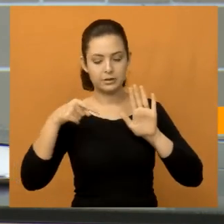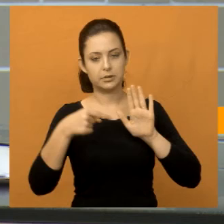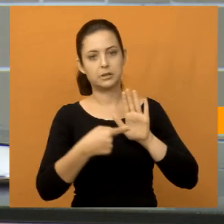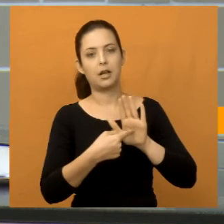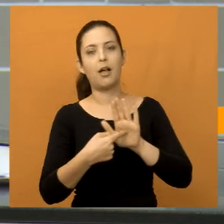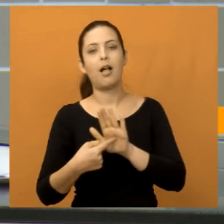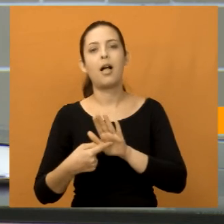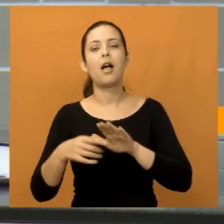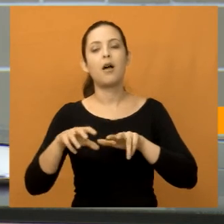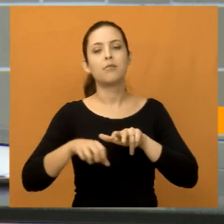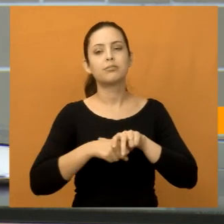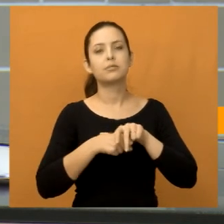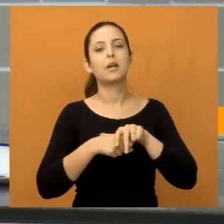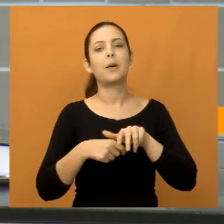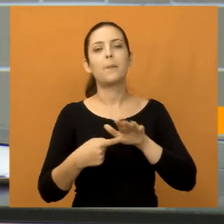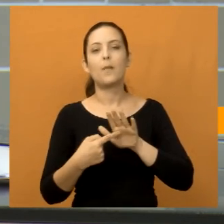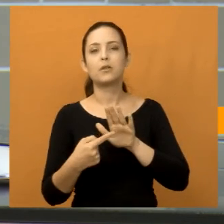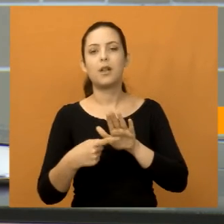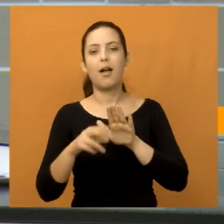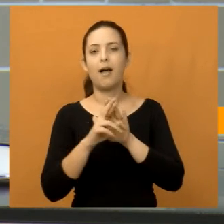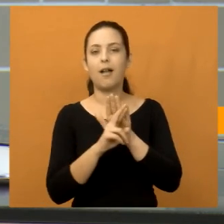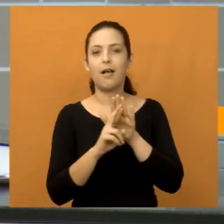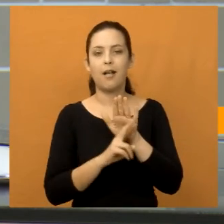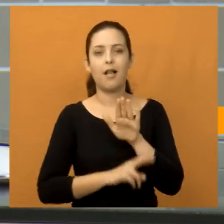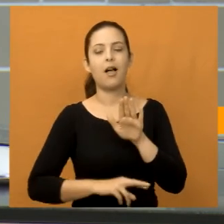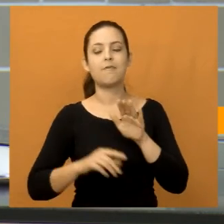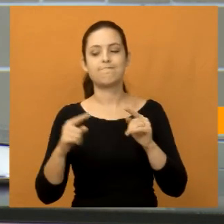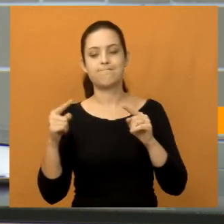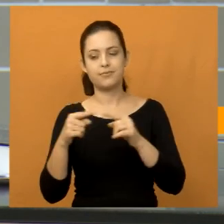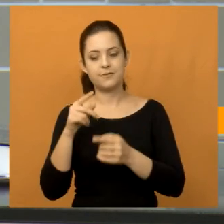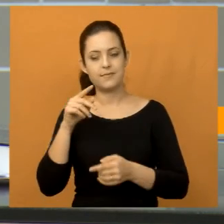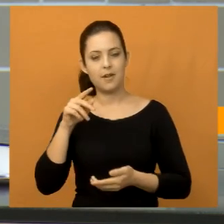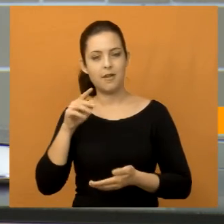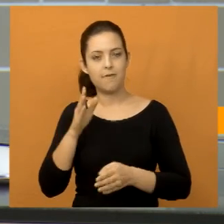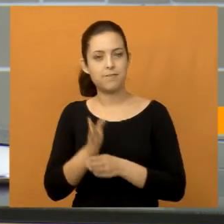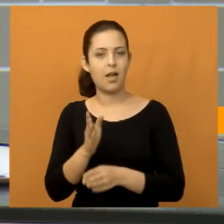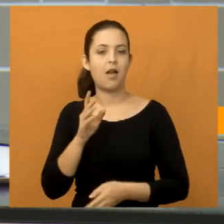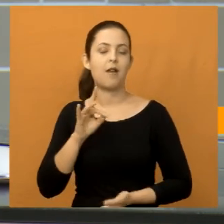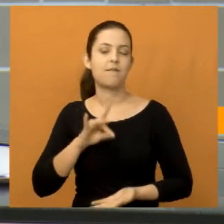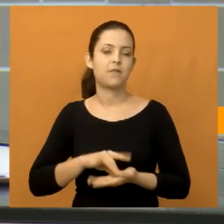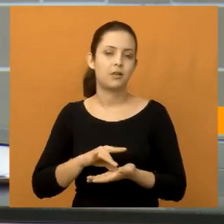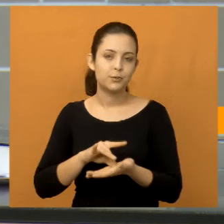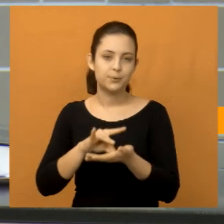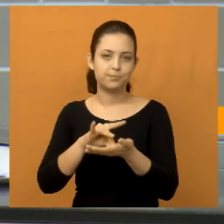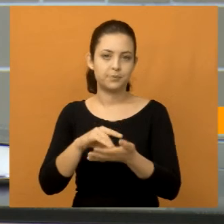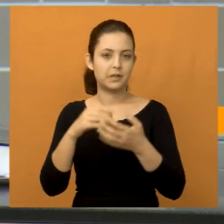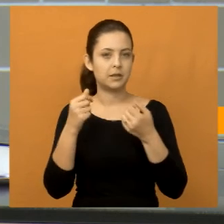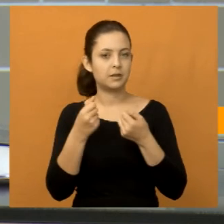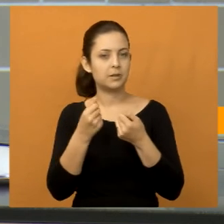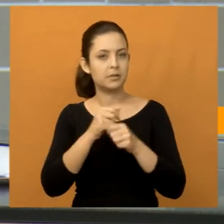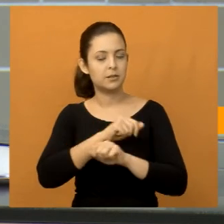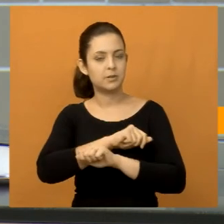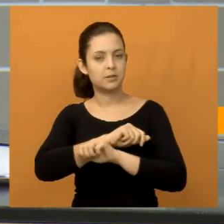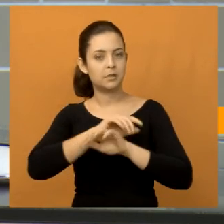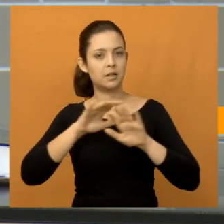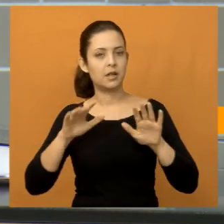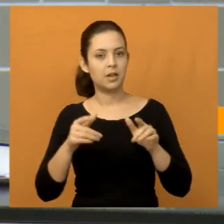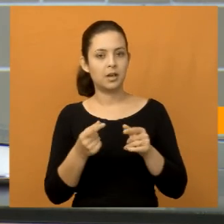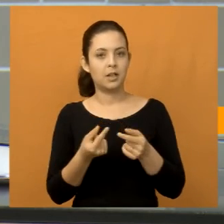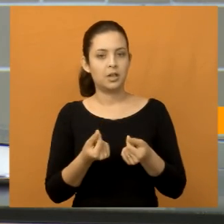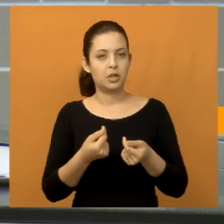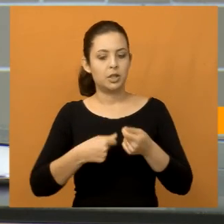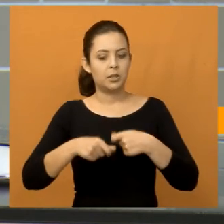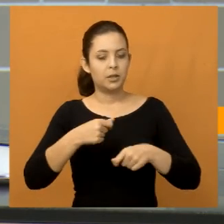das fraudes apontadas pelo relatório da Diretoria de Governança e Transparência, esclarecendo a movimentação financeira